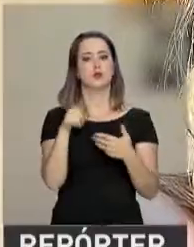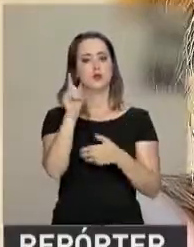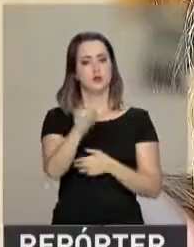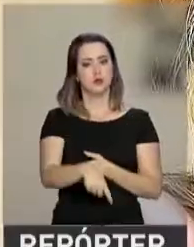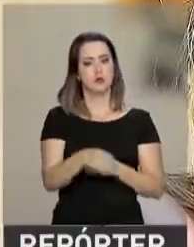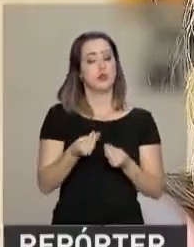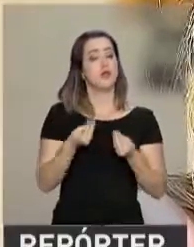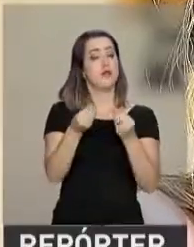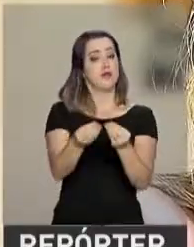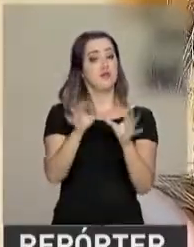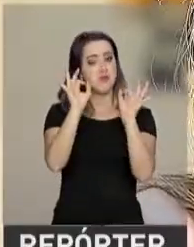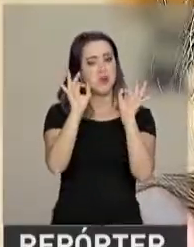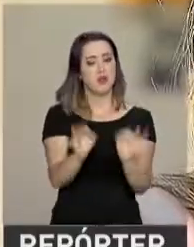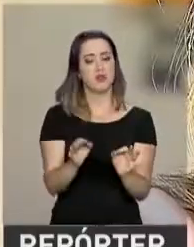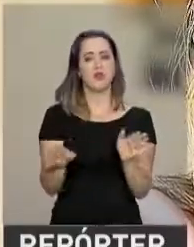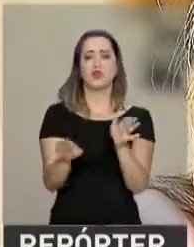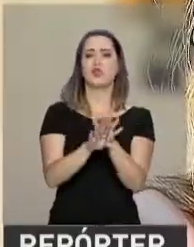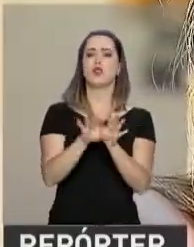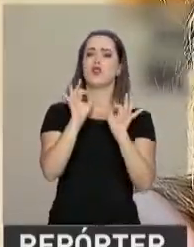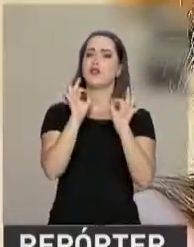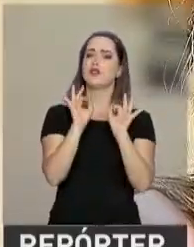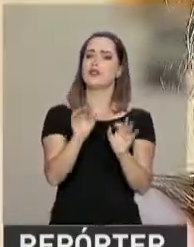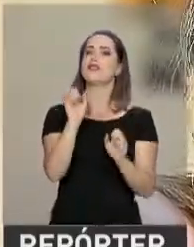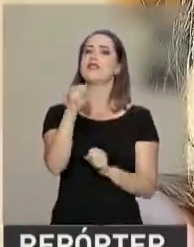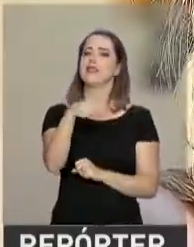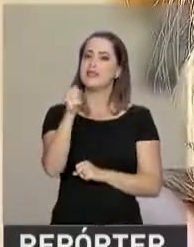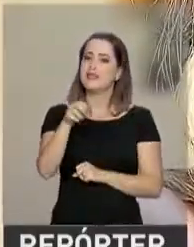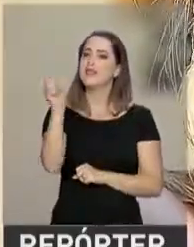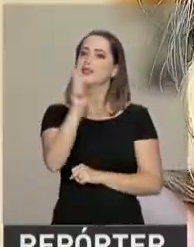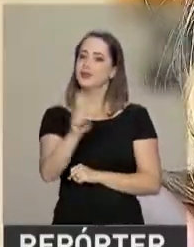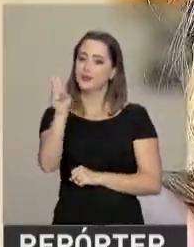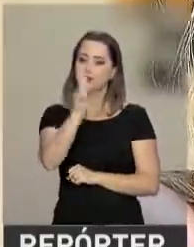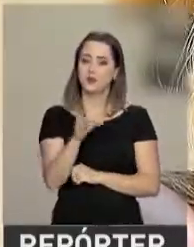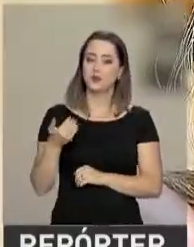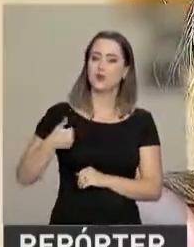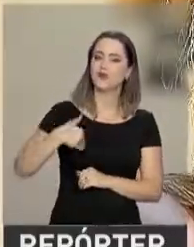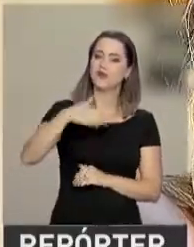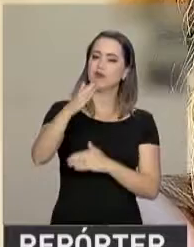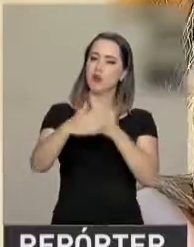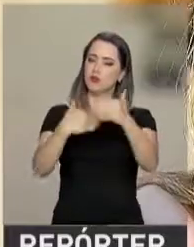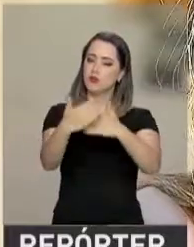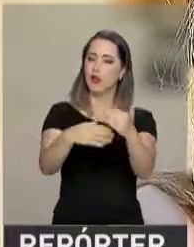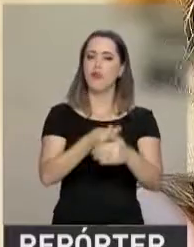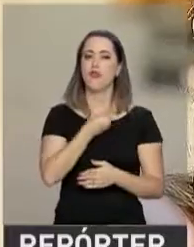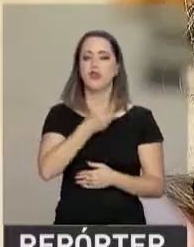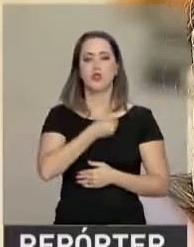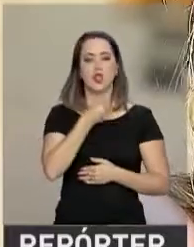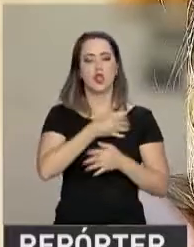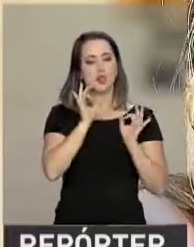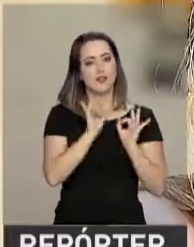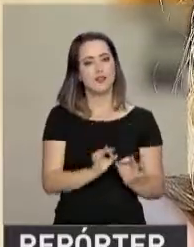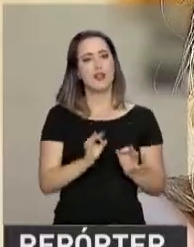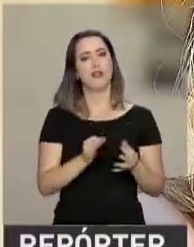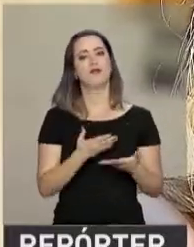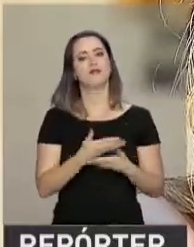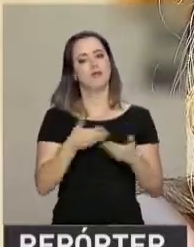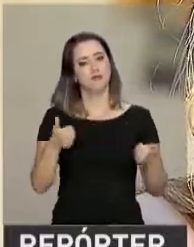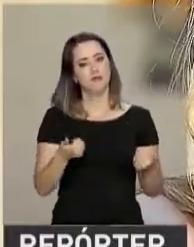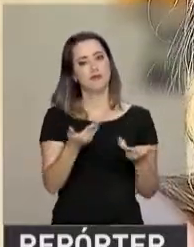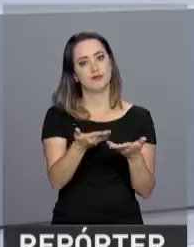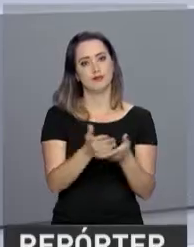é mais garantia de que ele vai chegar assim as universidades e ter mais condições de vida vida digna para esses